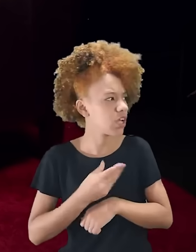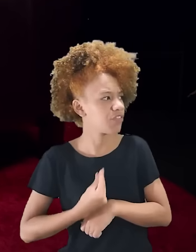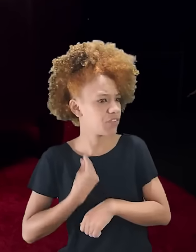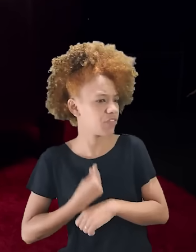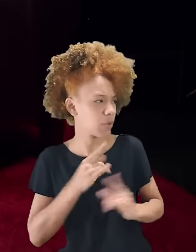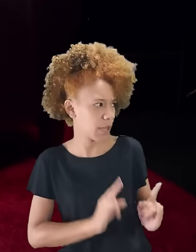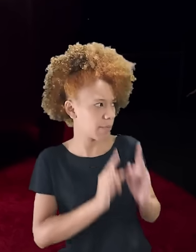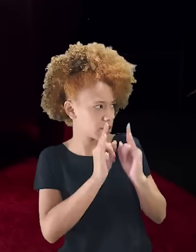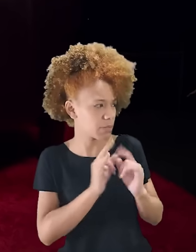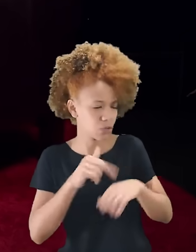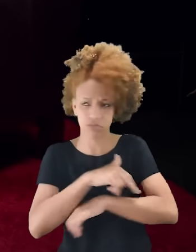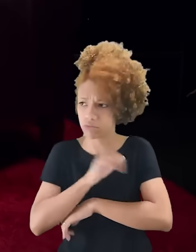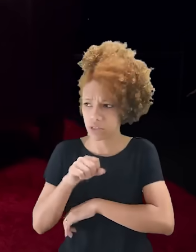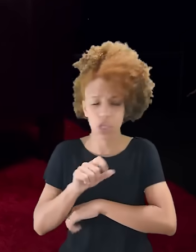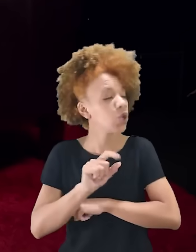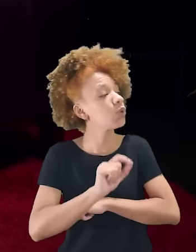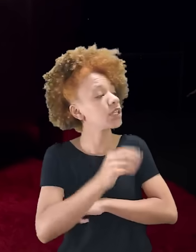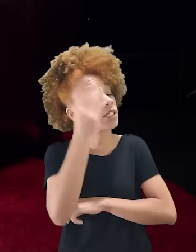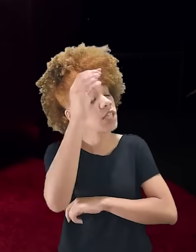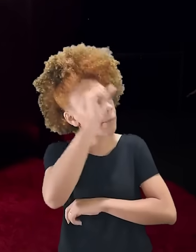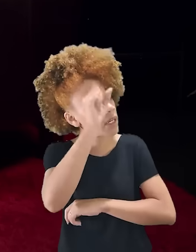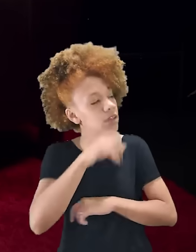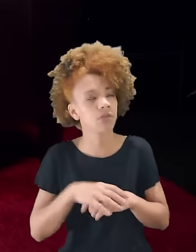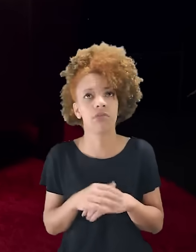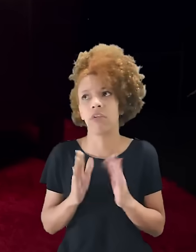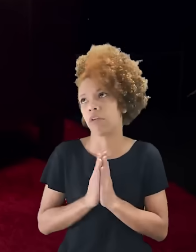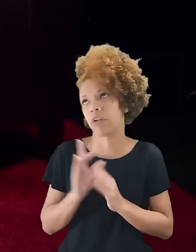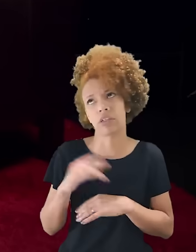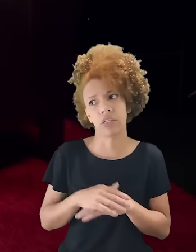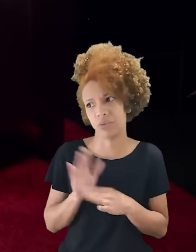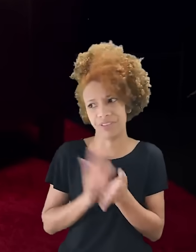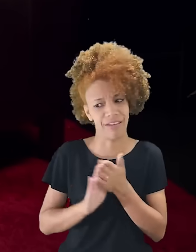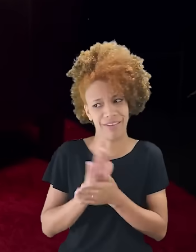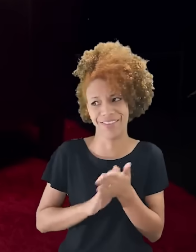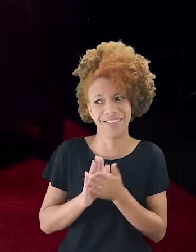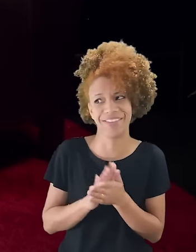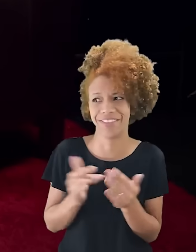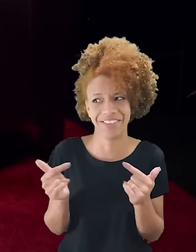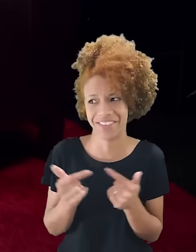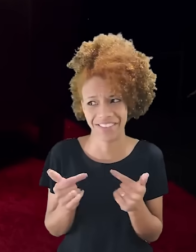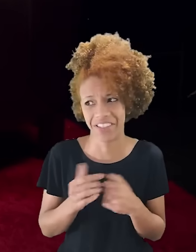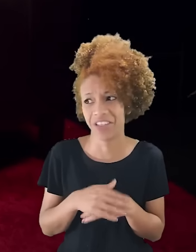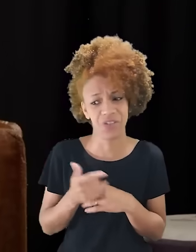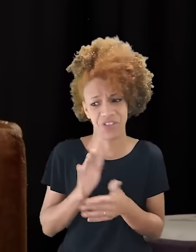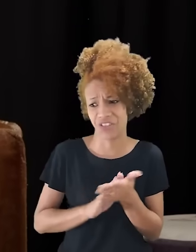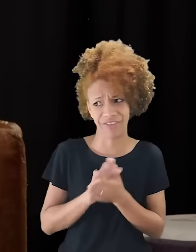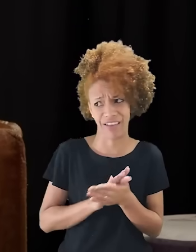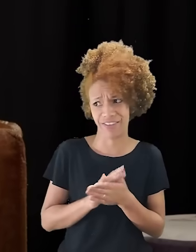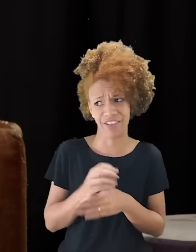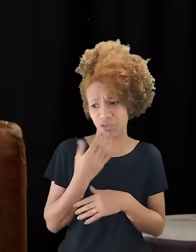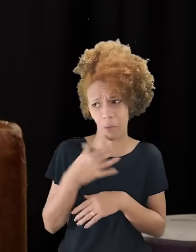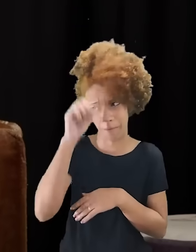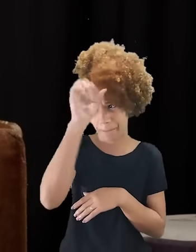viveu já em apartamento com outros modelos viv em república e o que que você aprendeu ai graças a Deus nada não tinha nada de